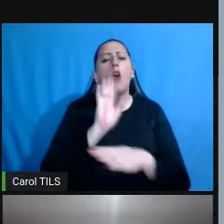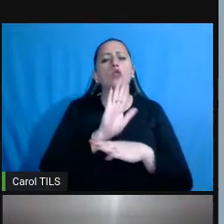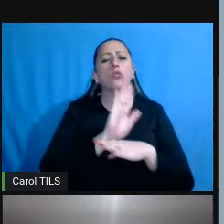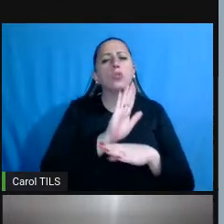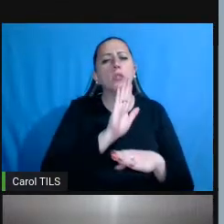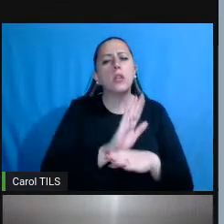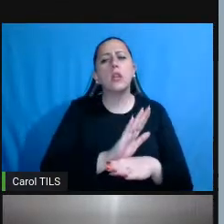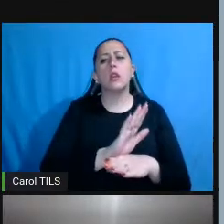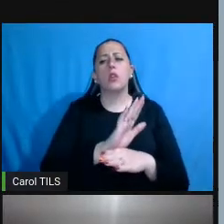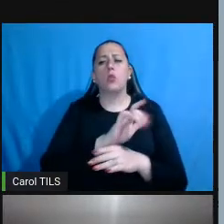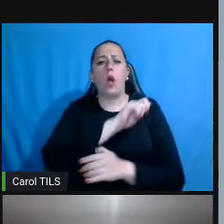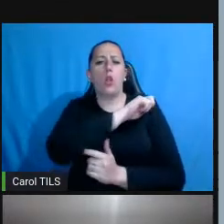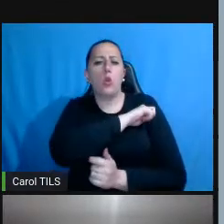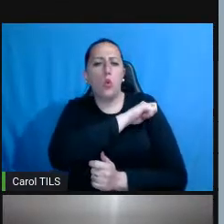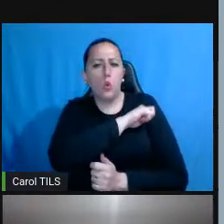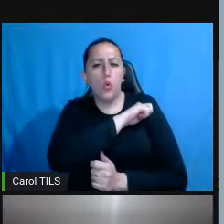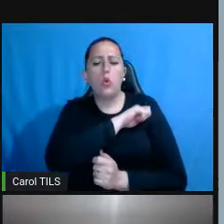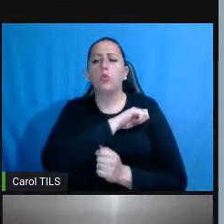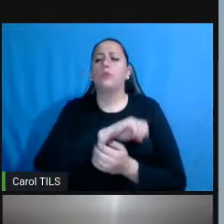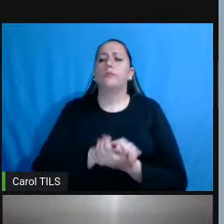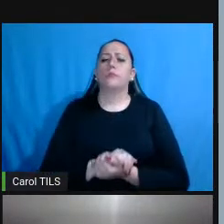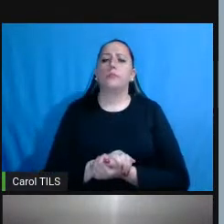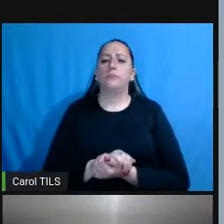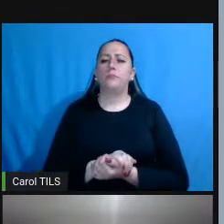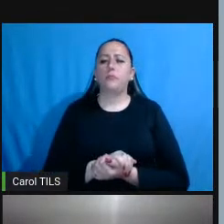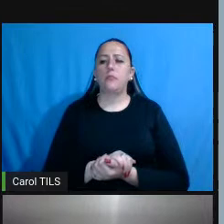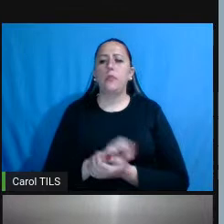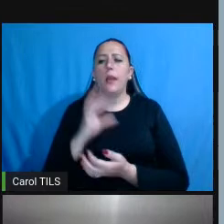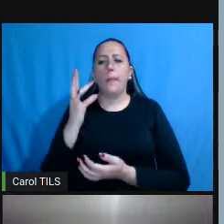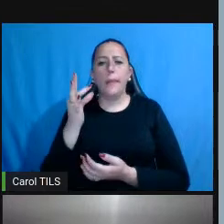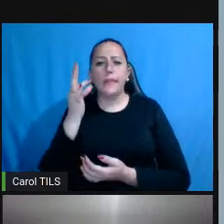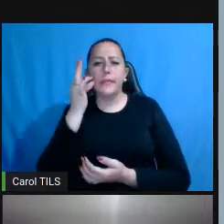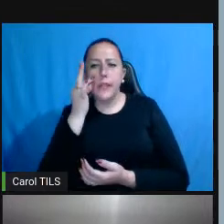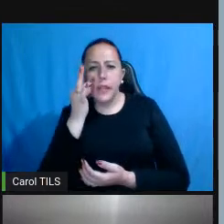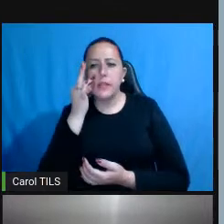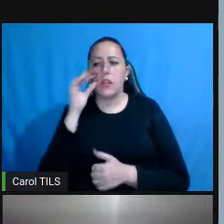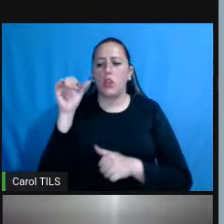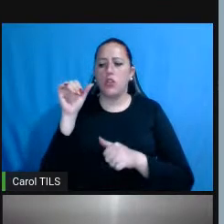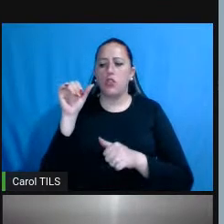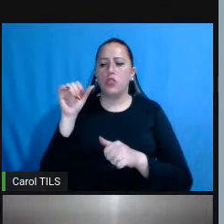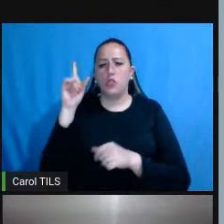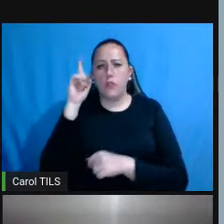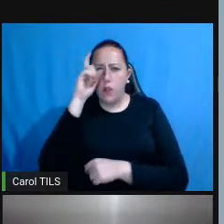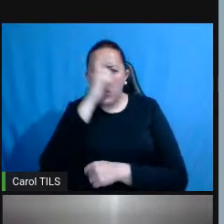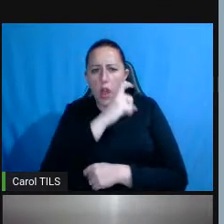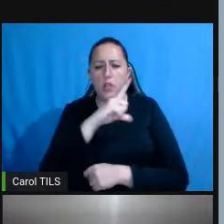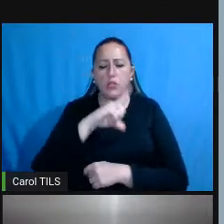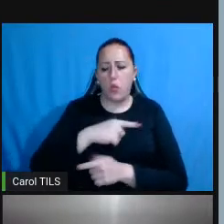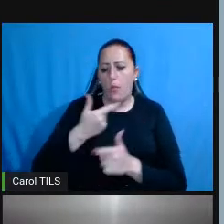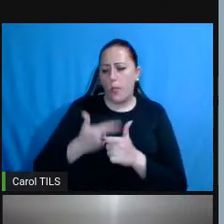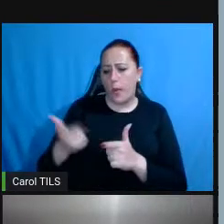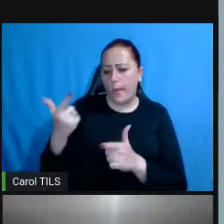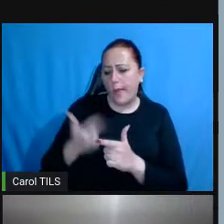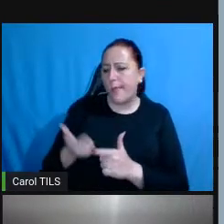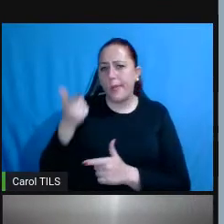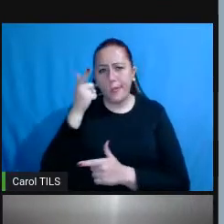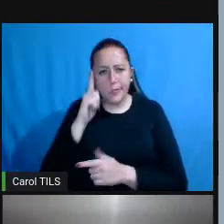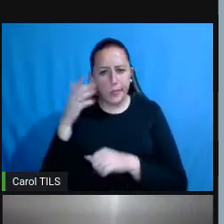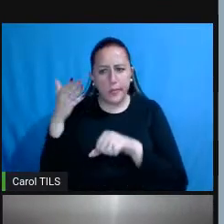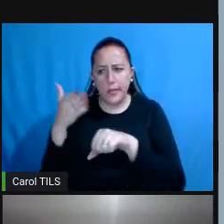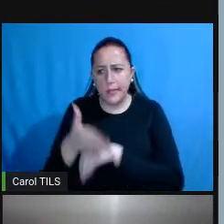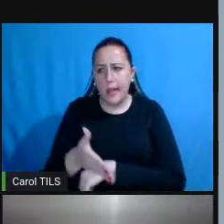então, quer dizer, a questão de presença, a dificuldades, estou com problemas, não estou conseguindo acessar, não estou